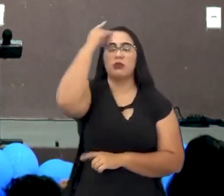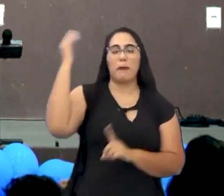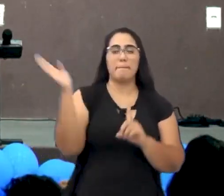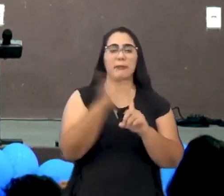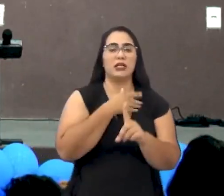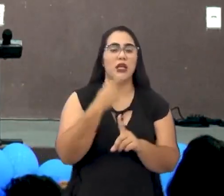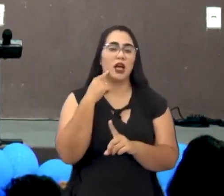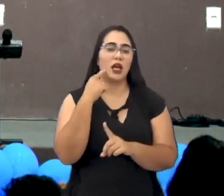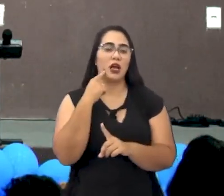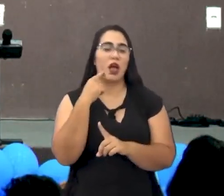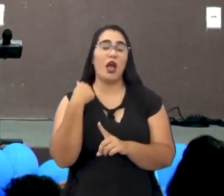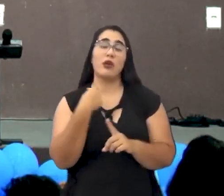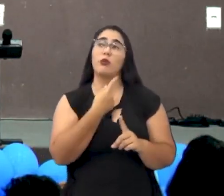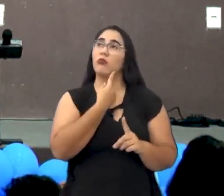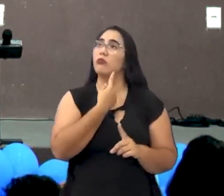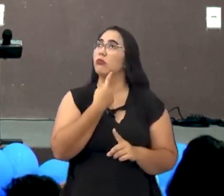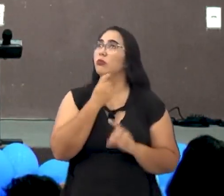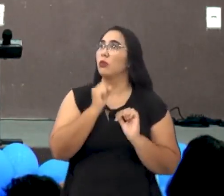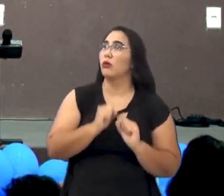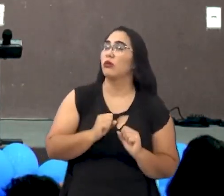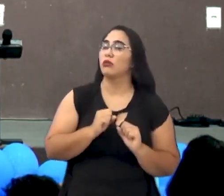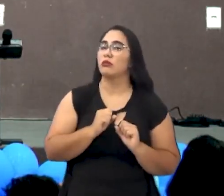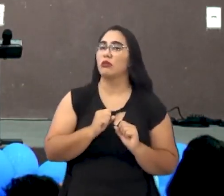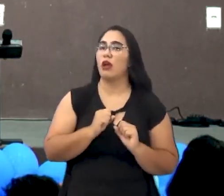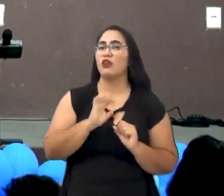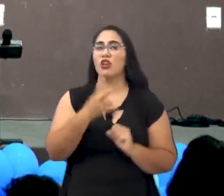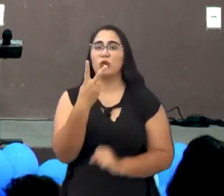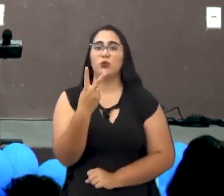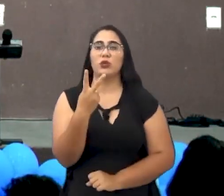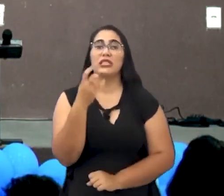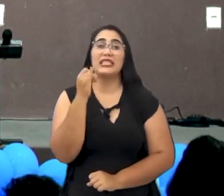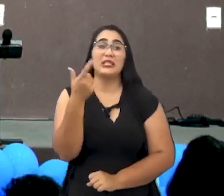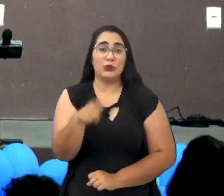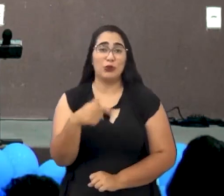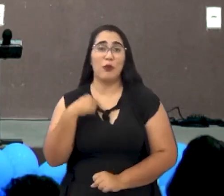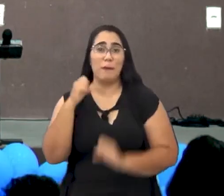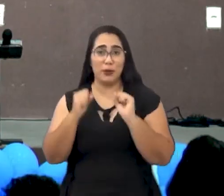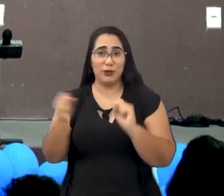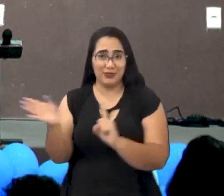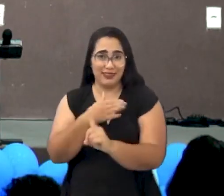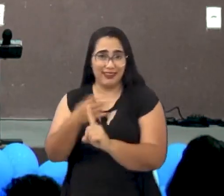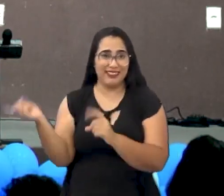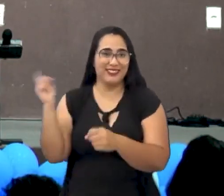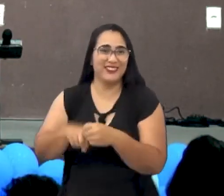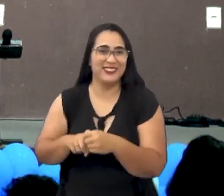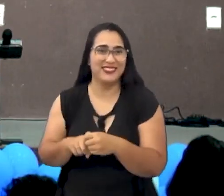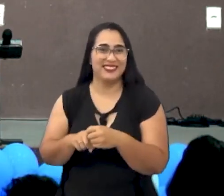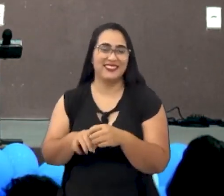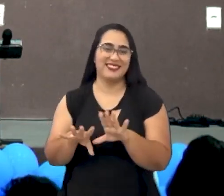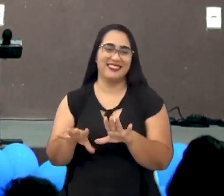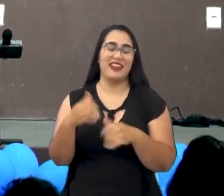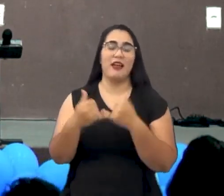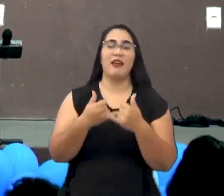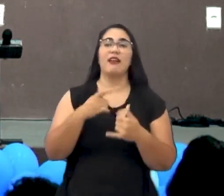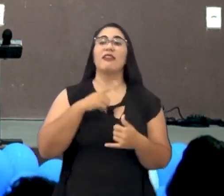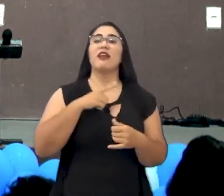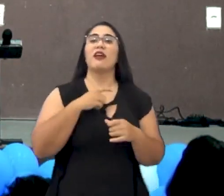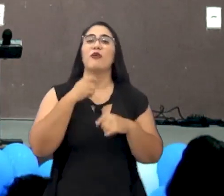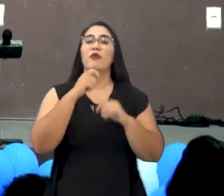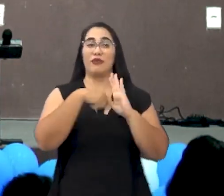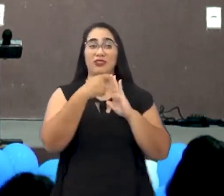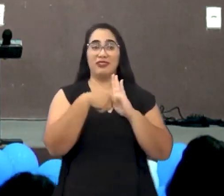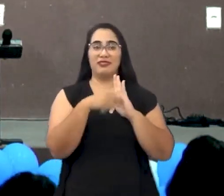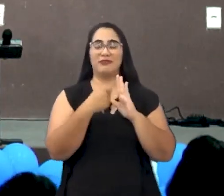ir, né? Porque já foi as 2. Será que é assim? Igual tem um vídeo na internet, o cara diz